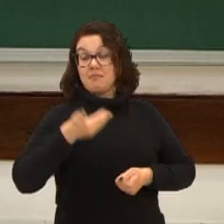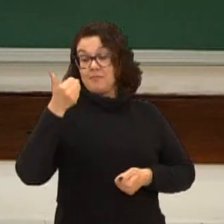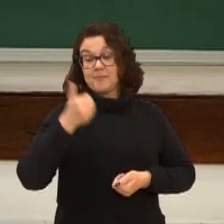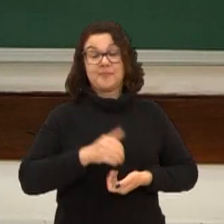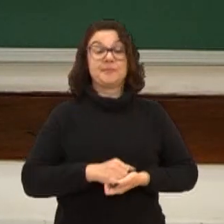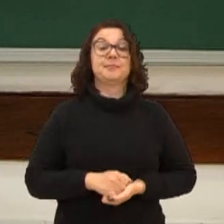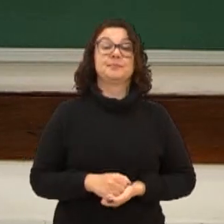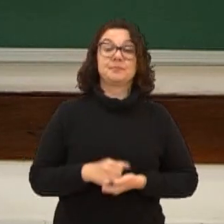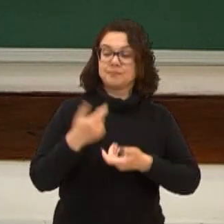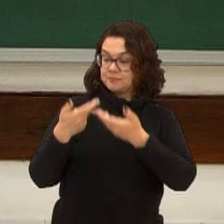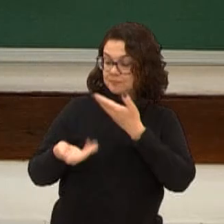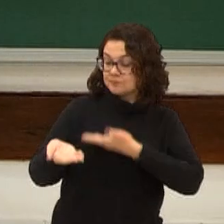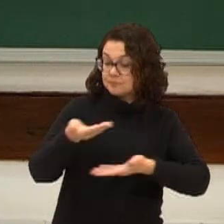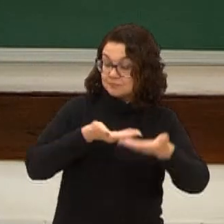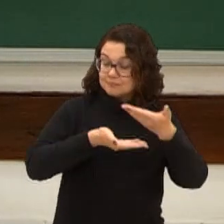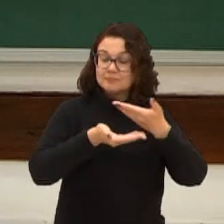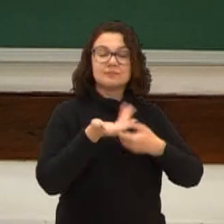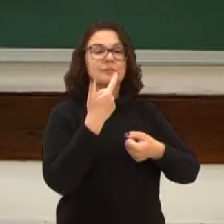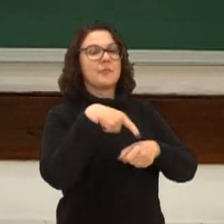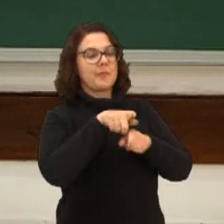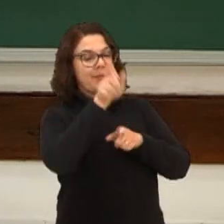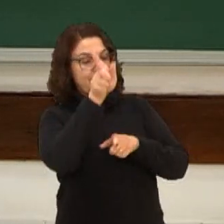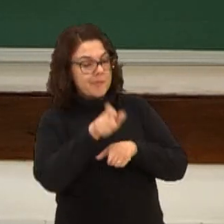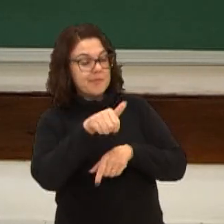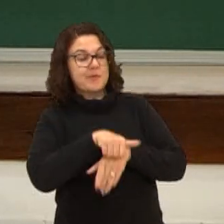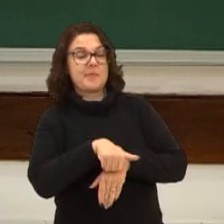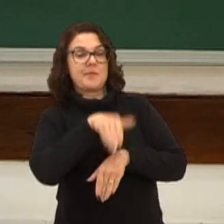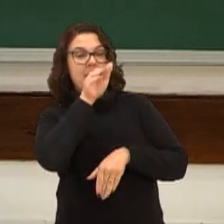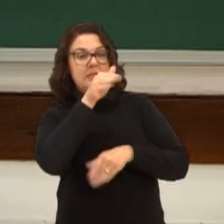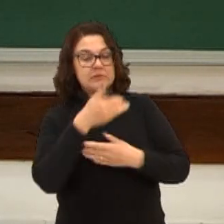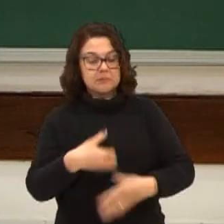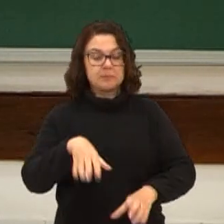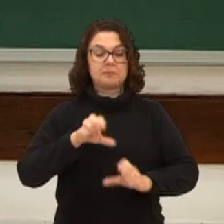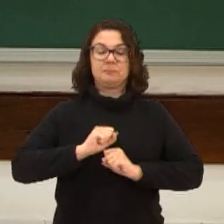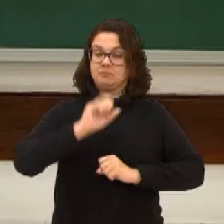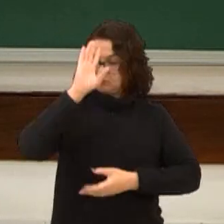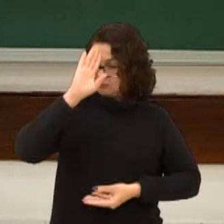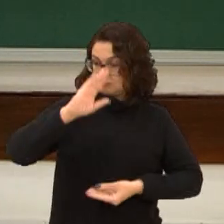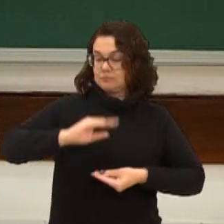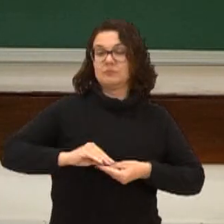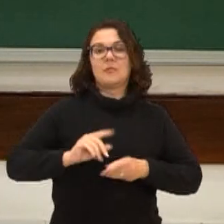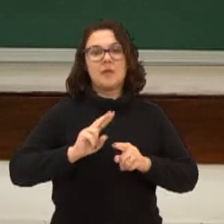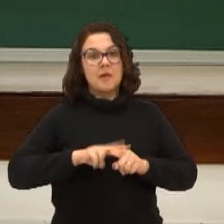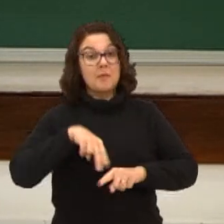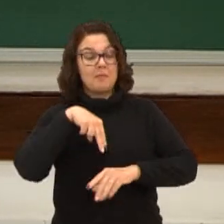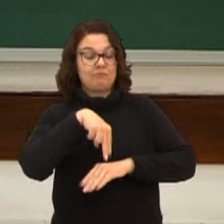muito melhor com as pessoas, vai ser uma pessoa mais autoconfiante e